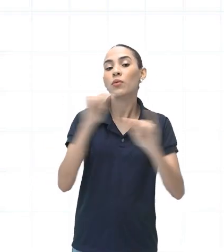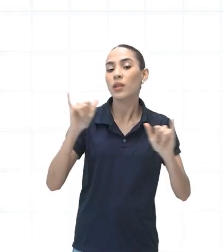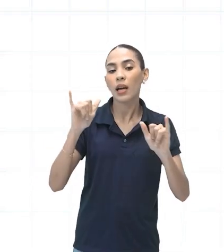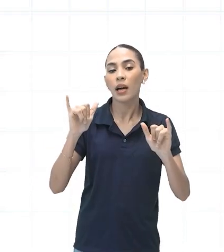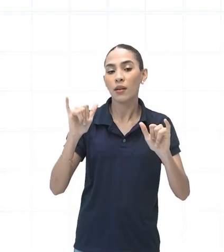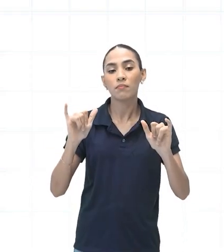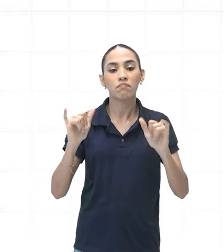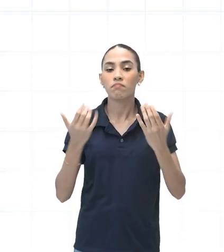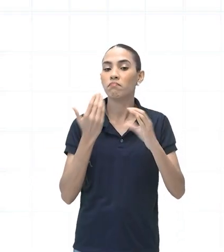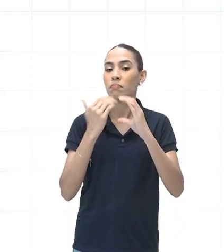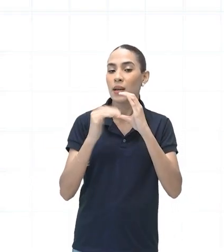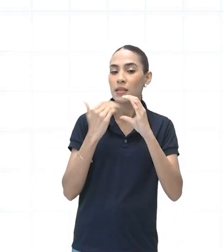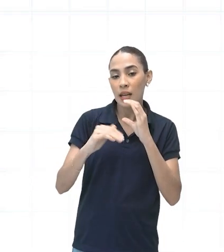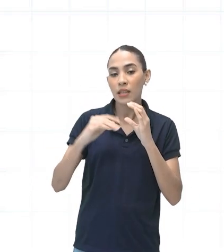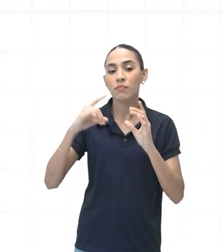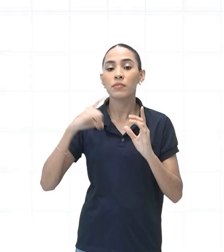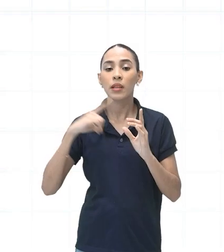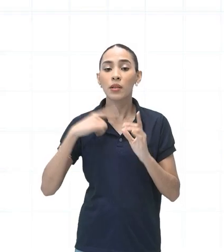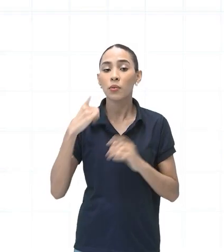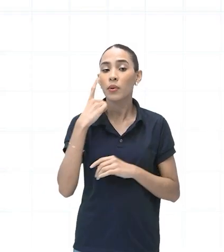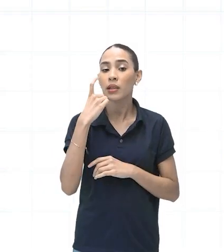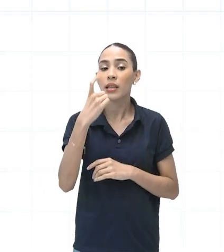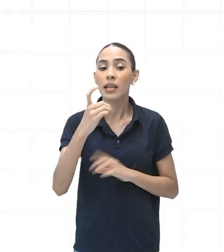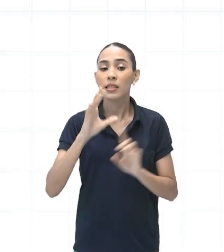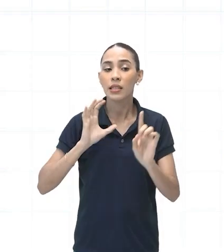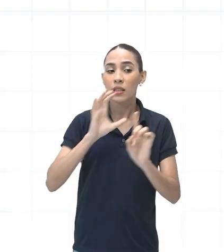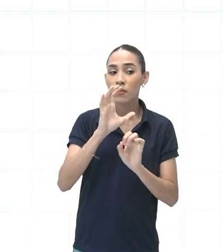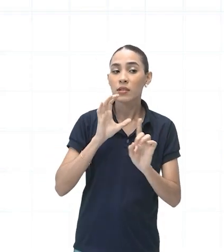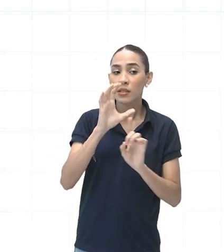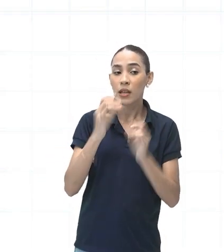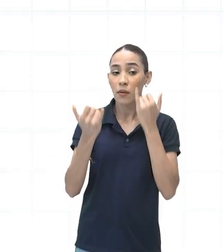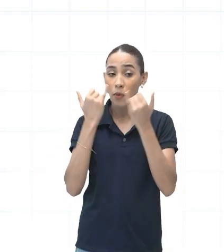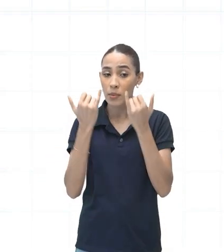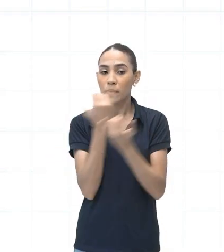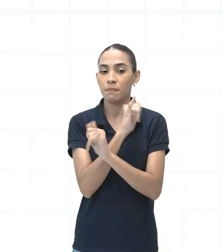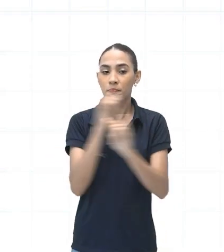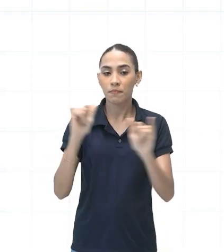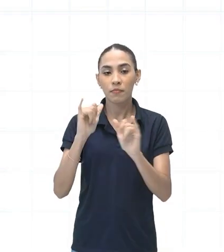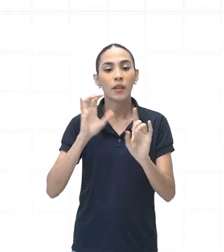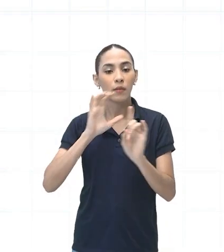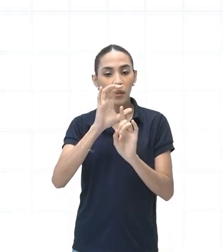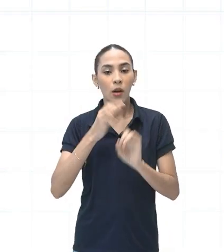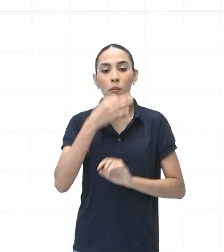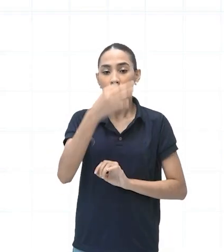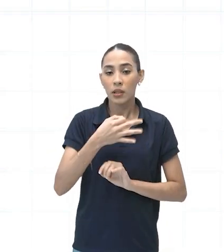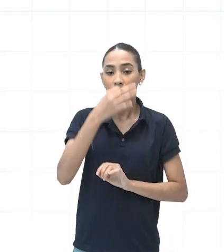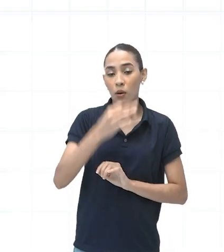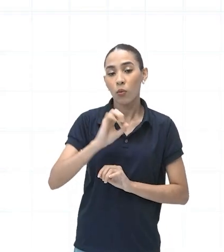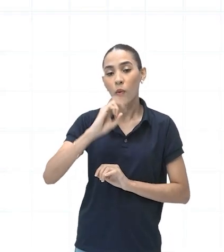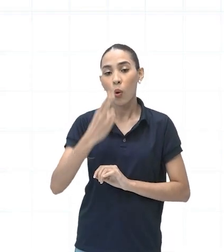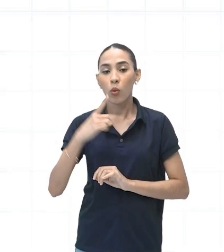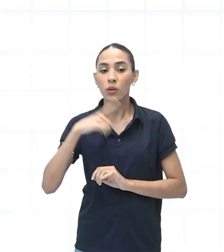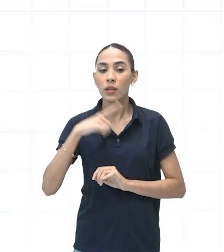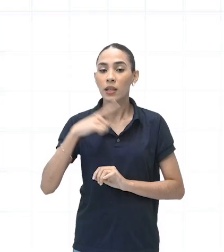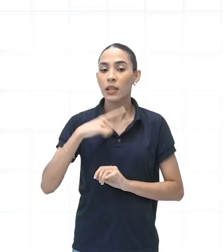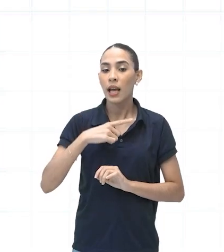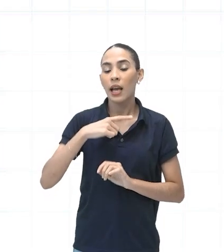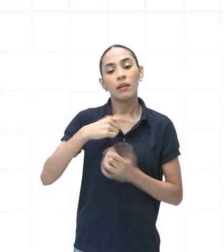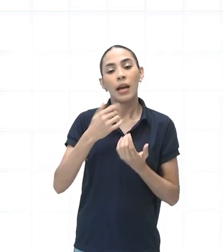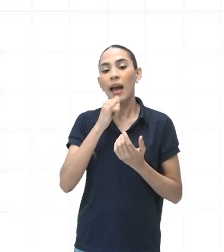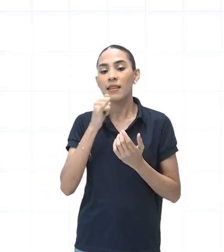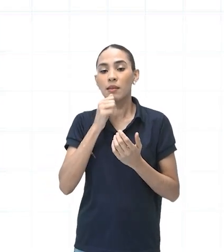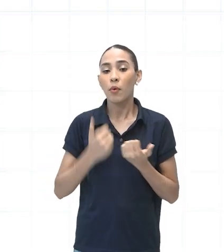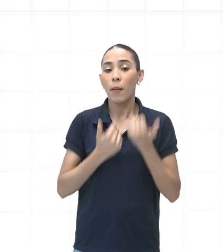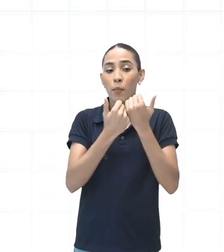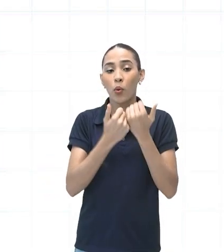divulgar uma mensagem, buscando influenciar opiniões ou obter adesão para uma ideia